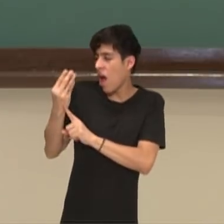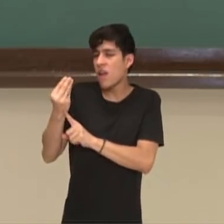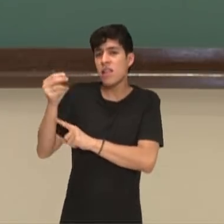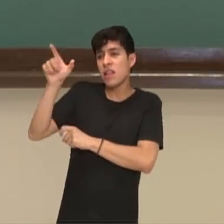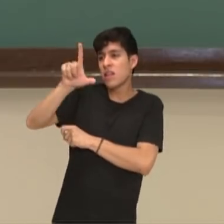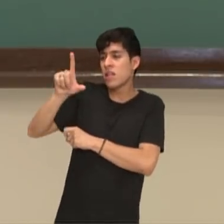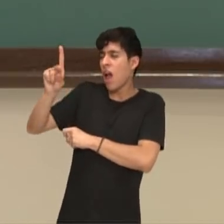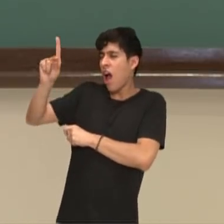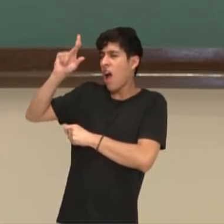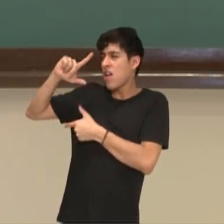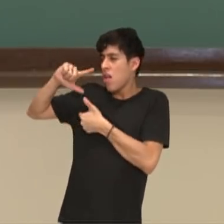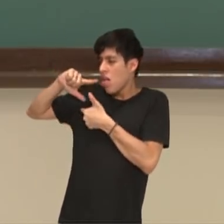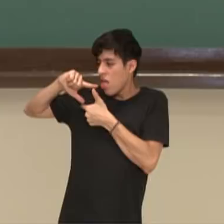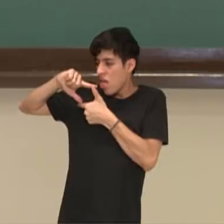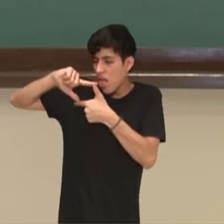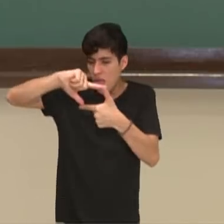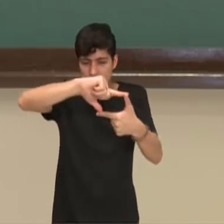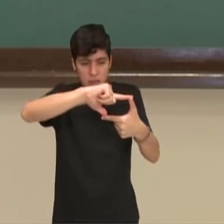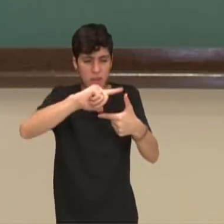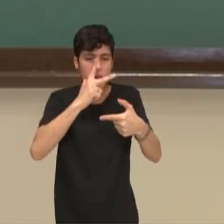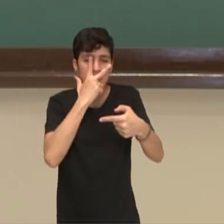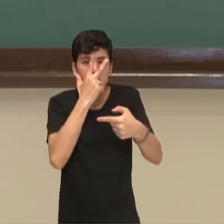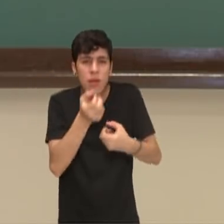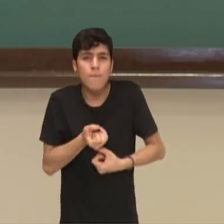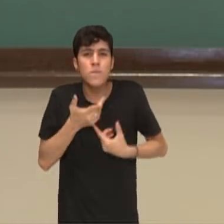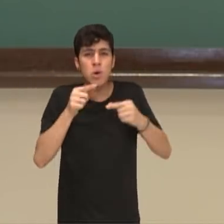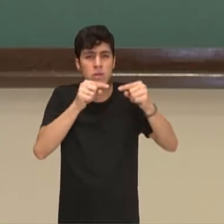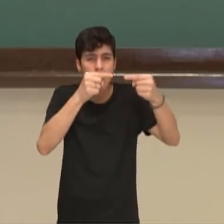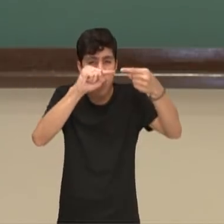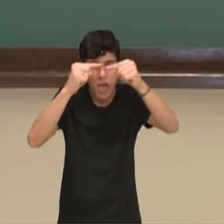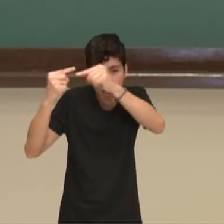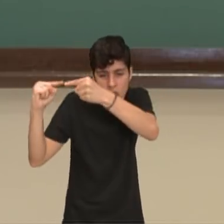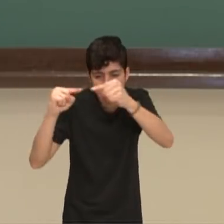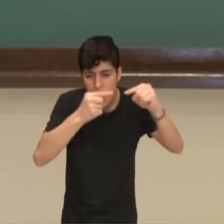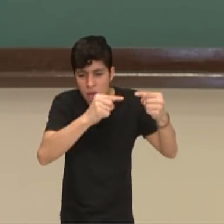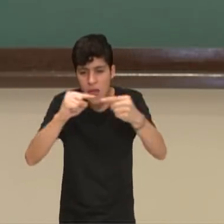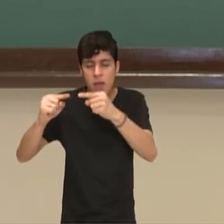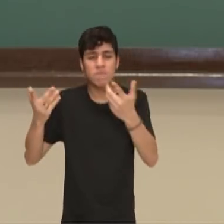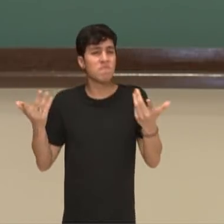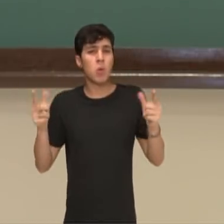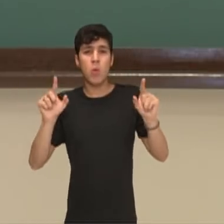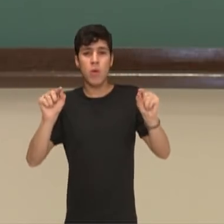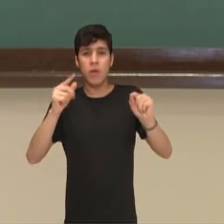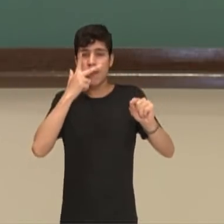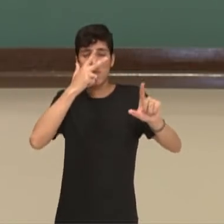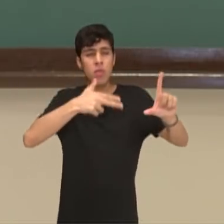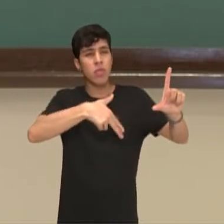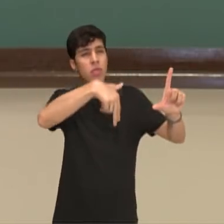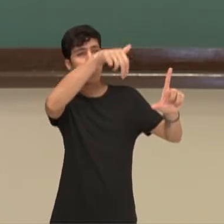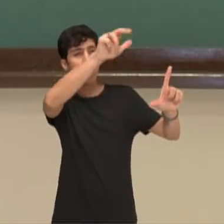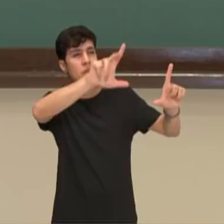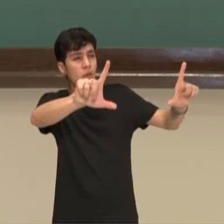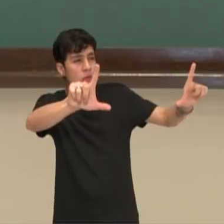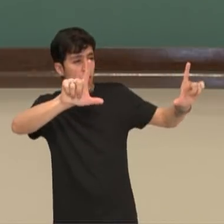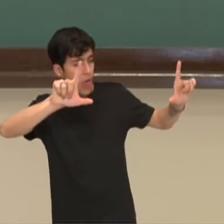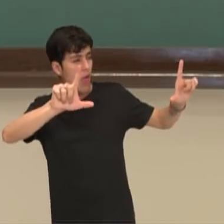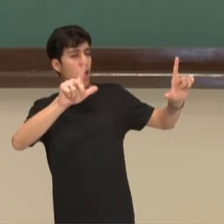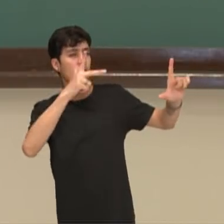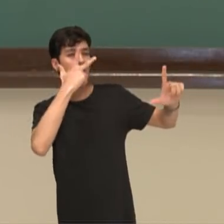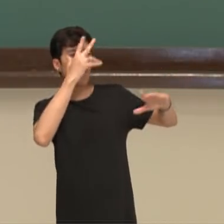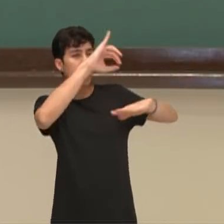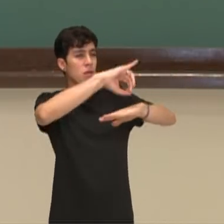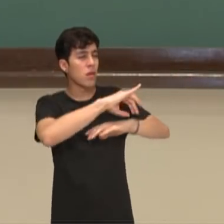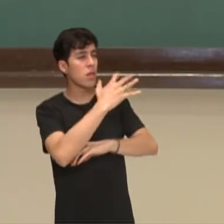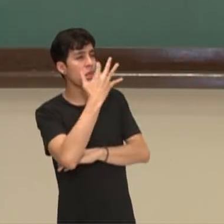literatura antigo, que era aquela métrica de poesia certinha, que era a pintura que representava um objeto e a